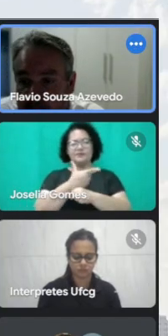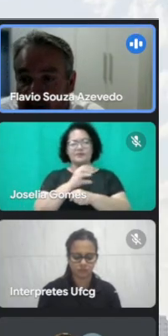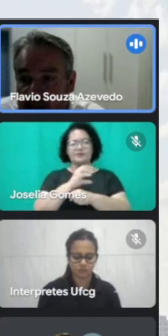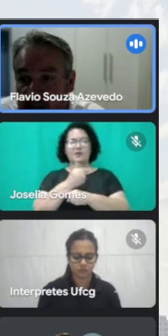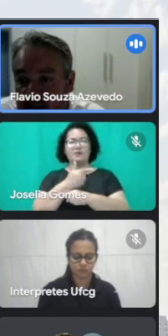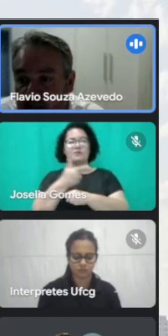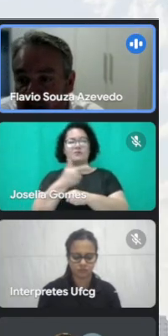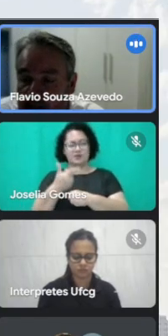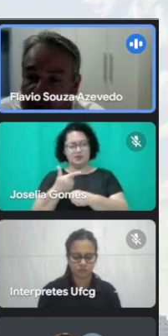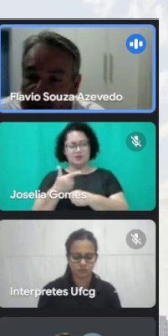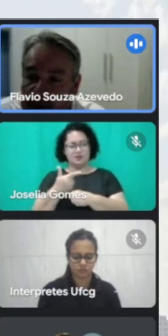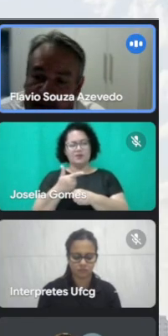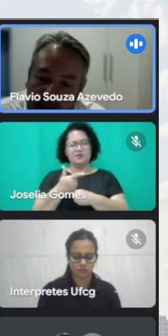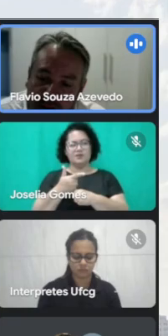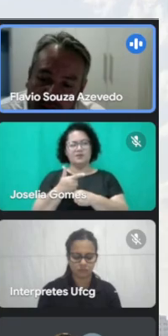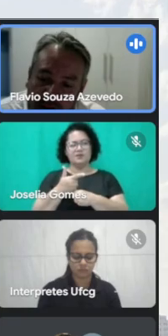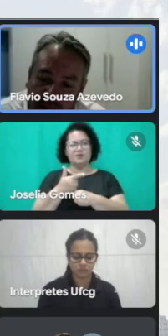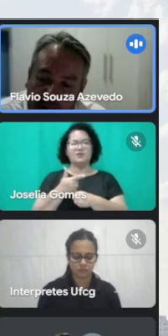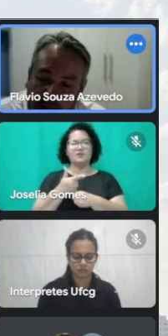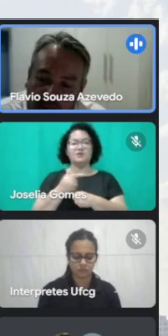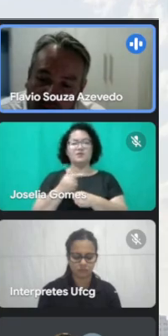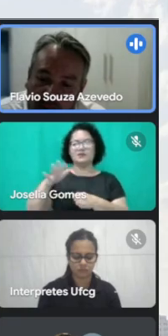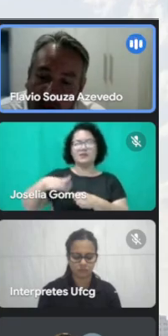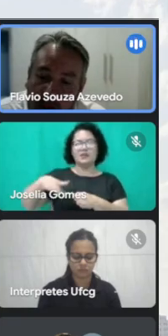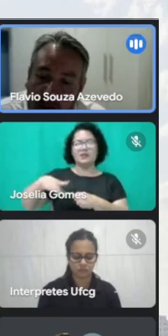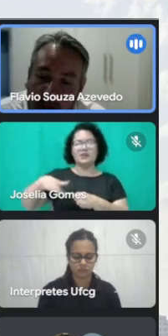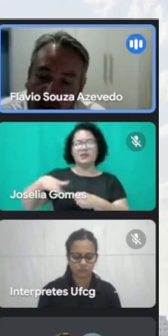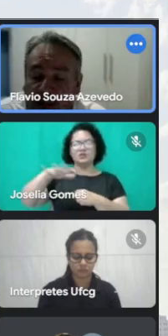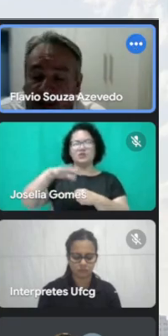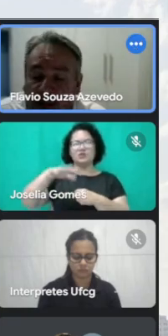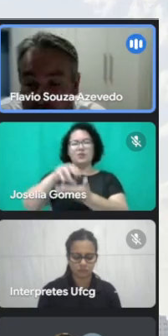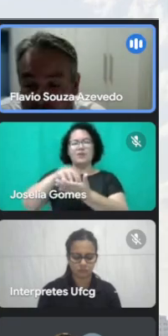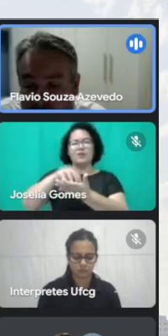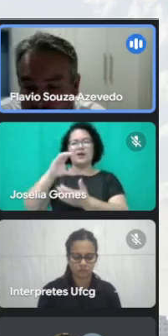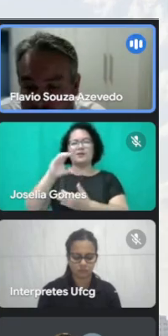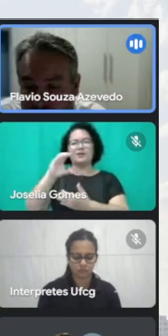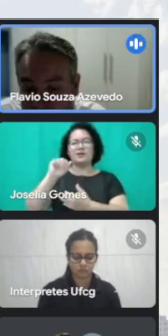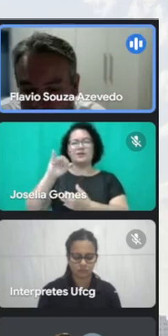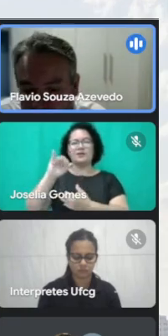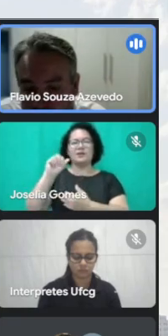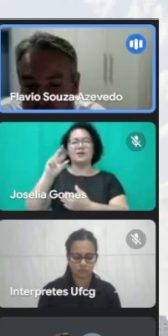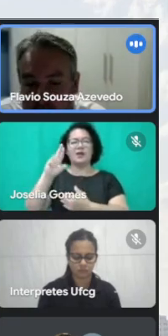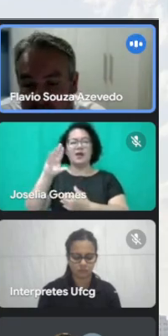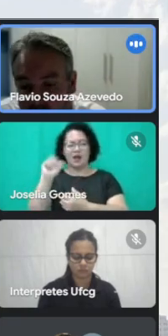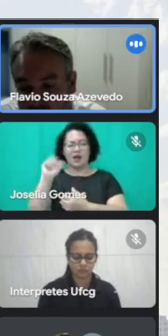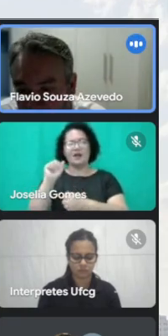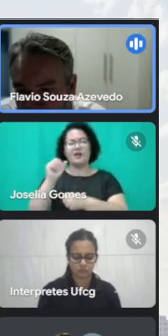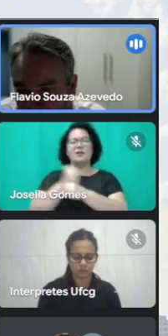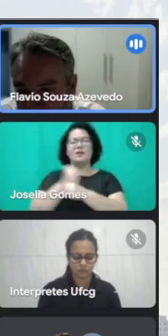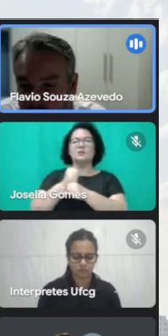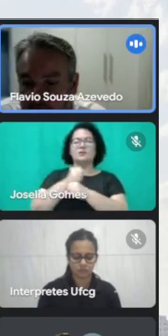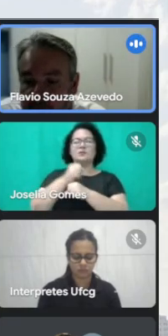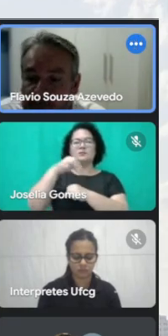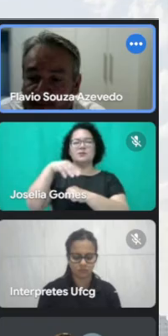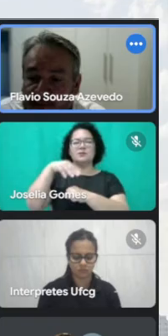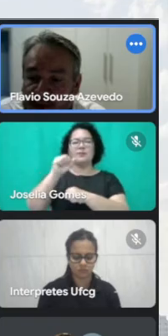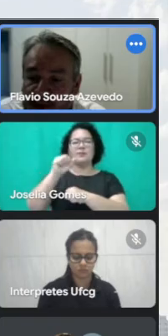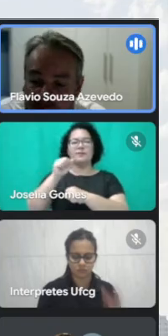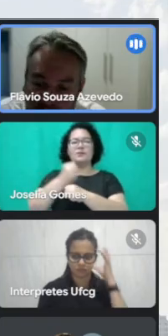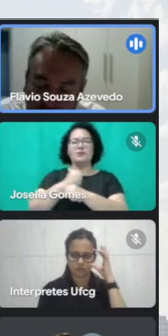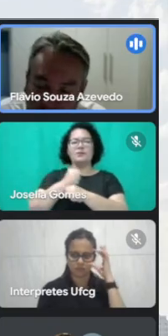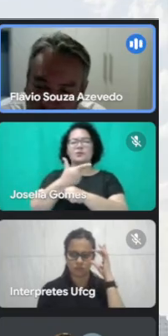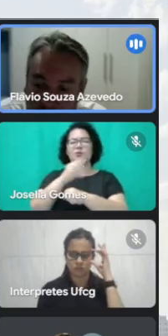situação, né, nessa região aí do Parque do Caiara, e em 2023, em março, ele foi inaugurado,